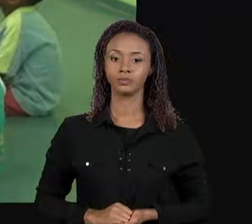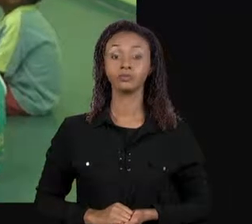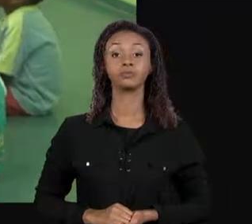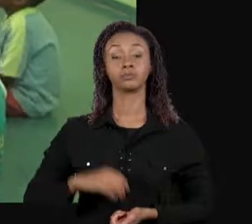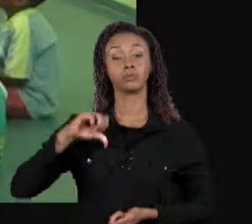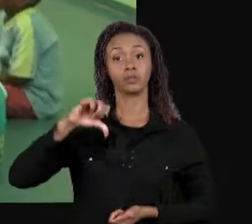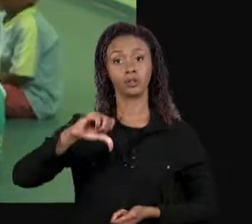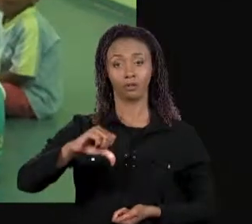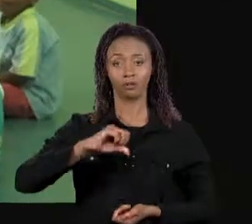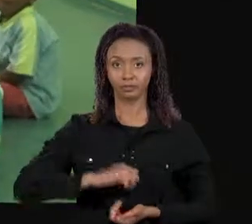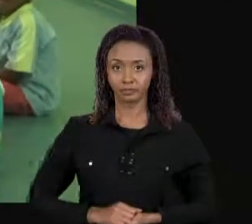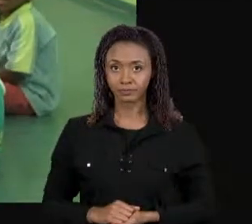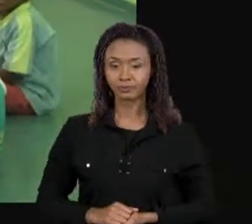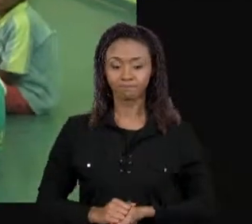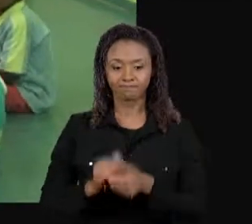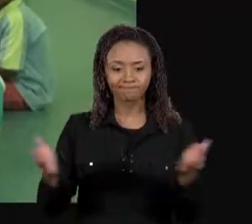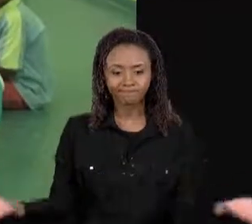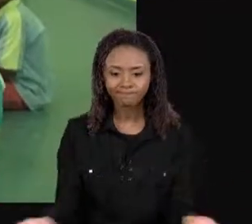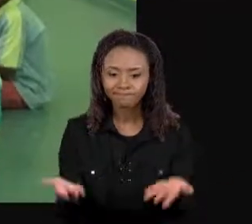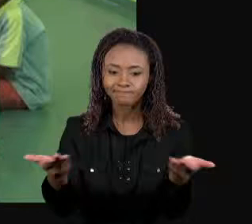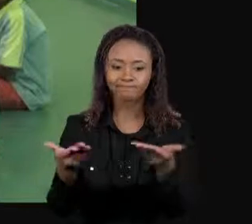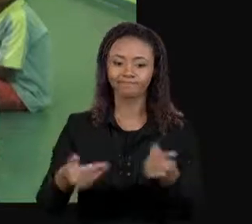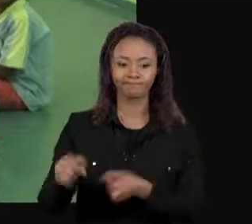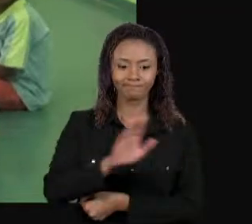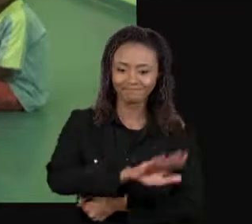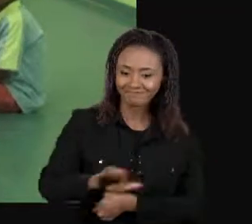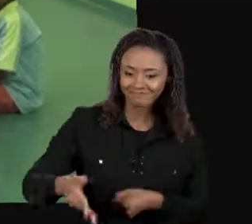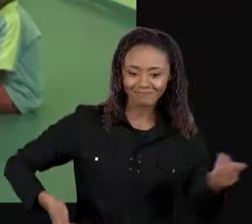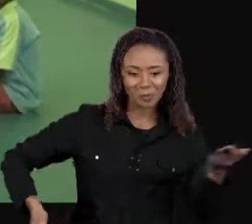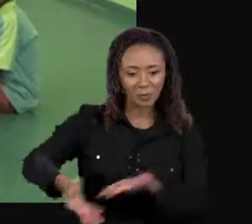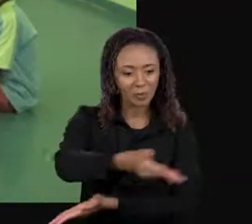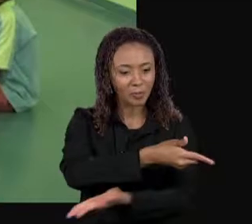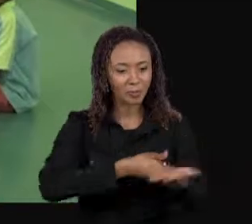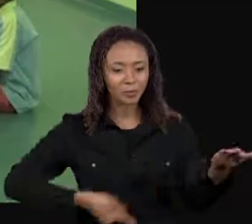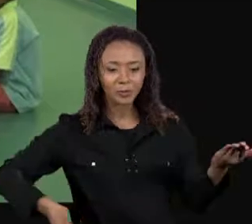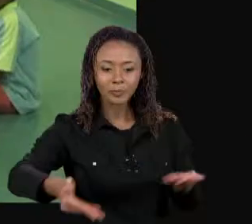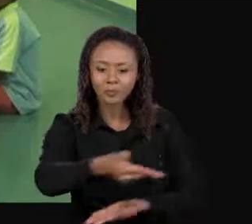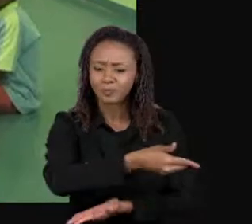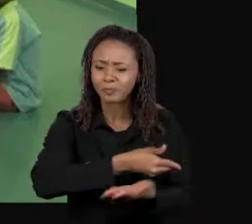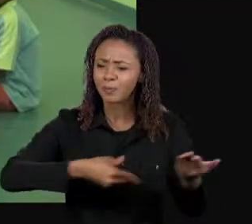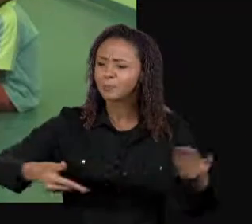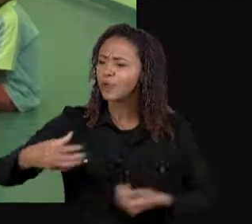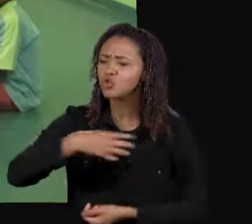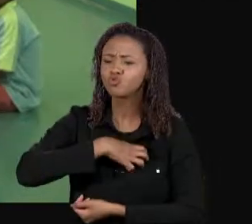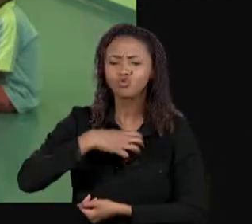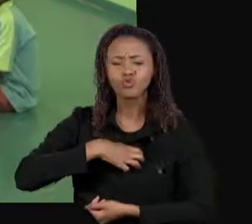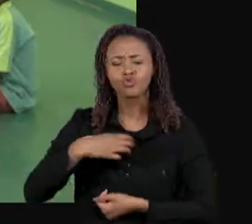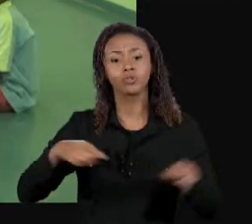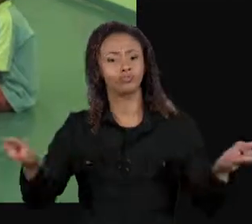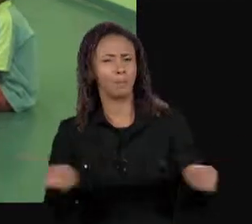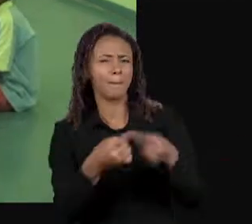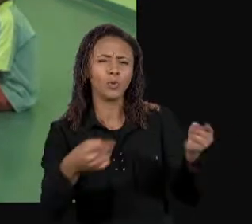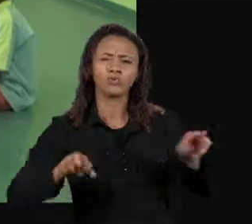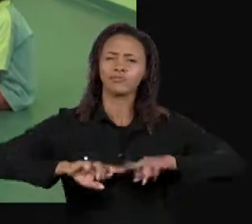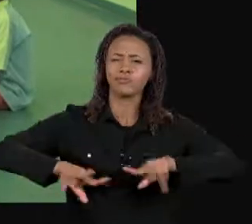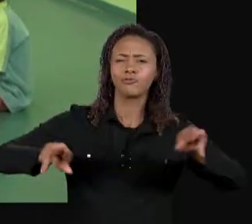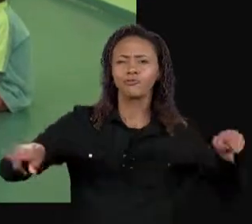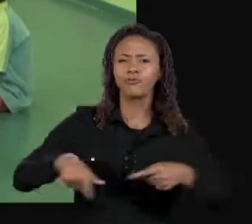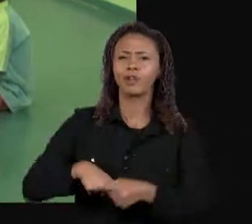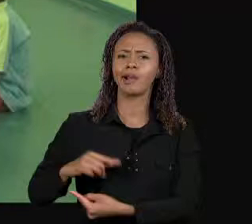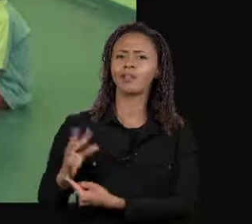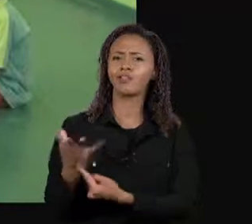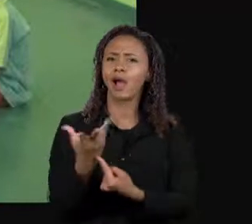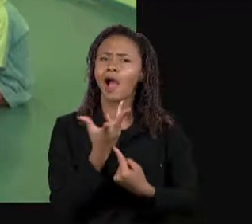9. Promovam o relacionamento e a interação das crianças com diversificadas manifestações de música, artes plásticas